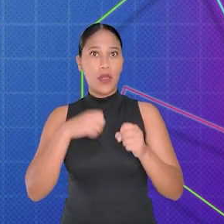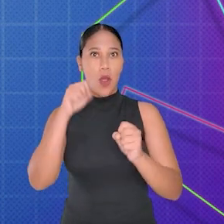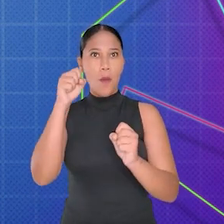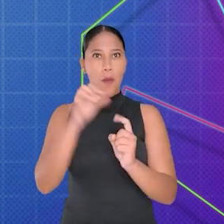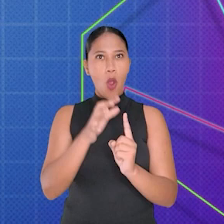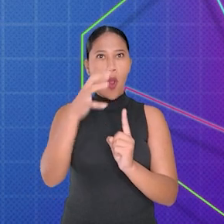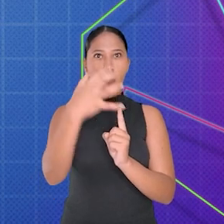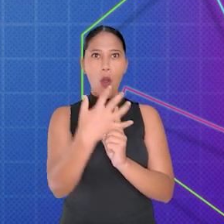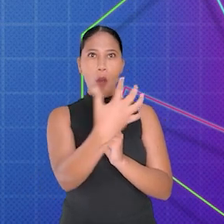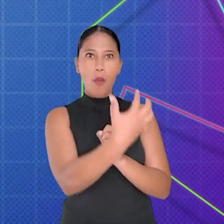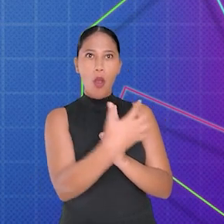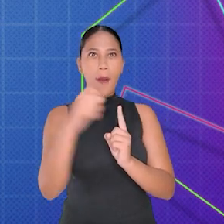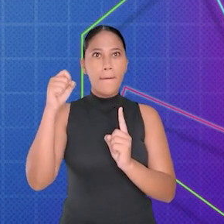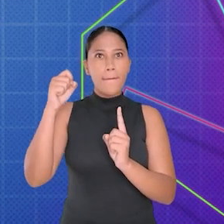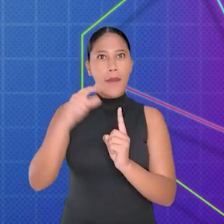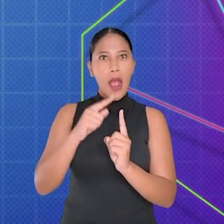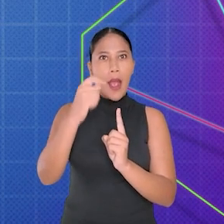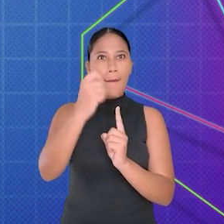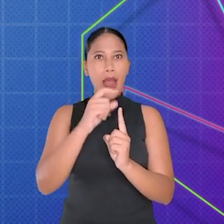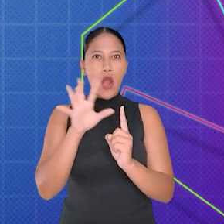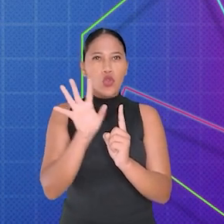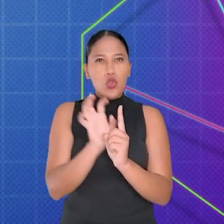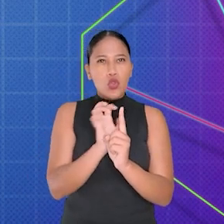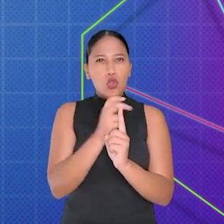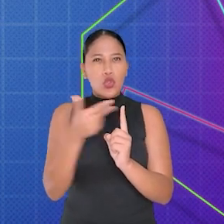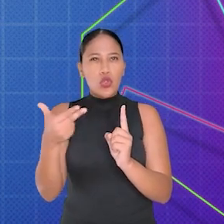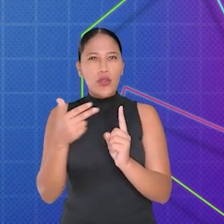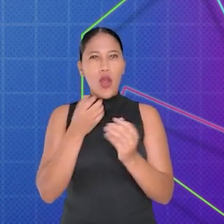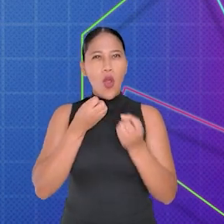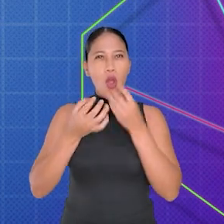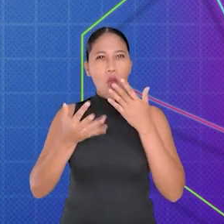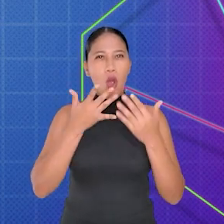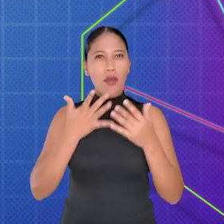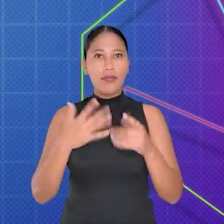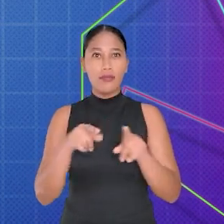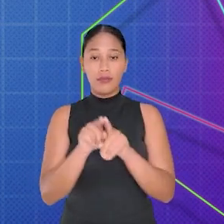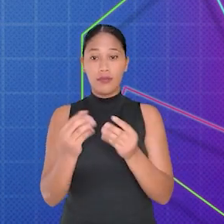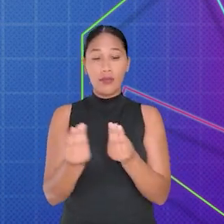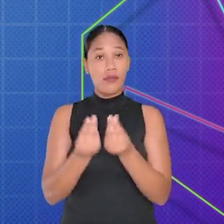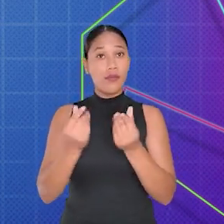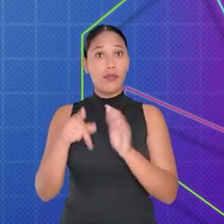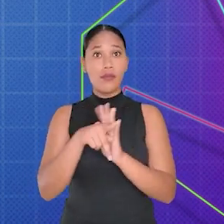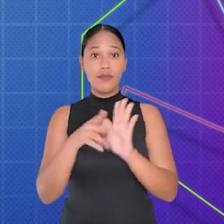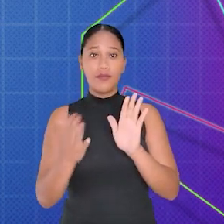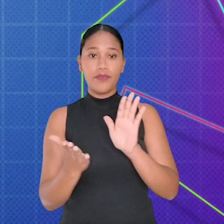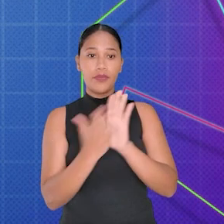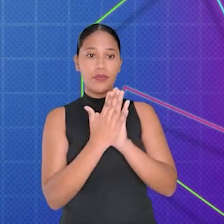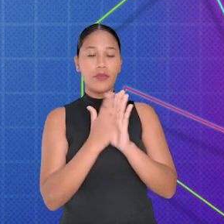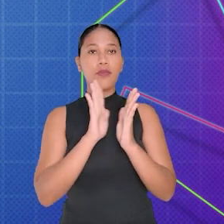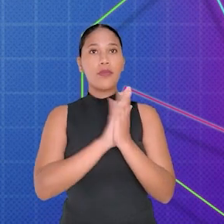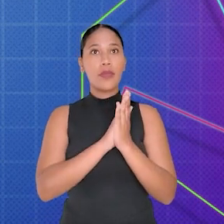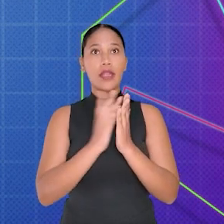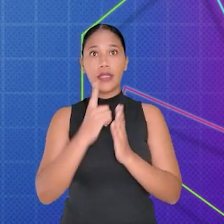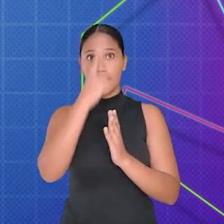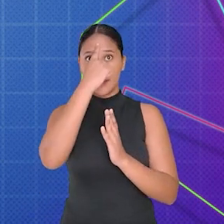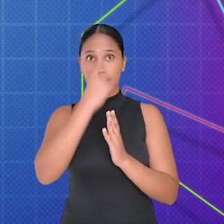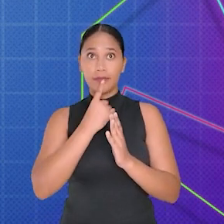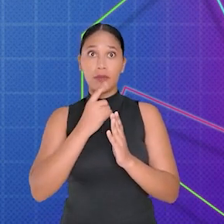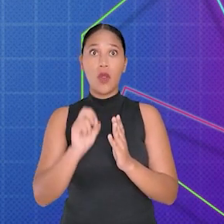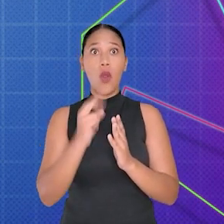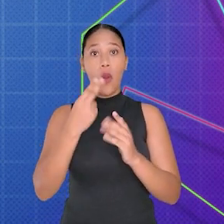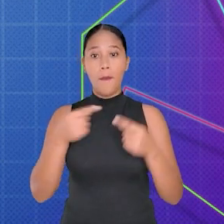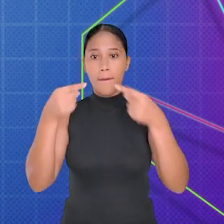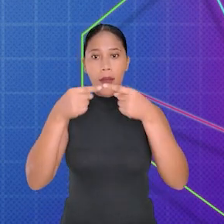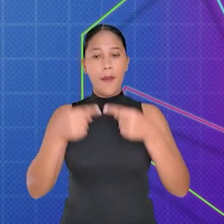e iluminada para criar a aparência final do objeto. A texturização é o processo de aplicação de imagens ou padrões